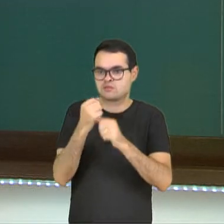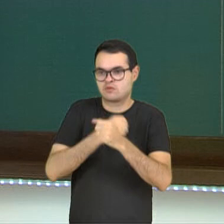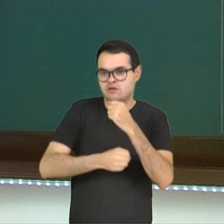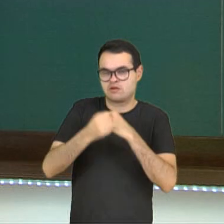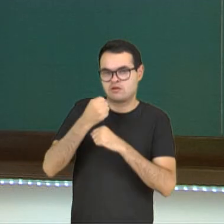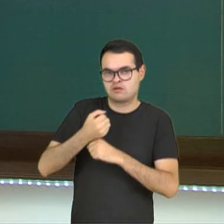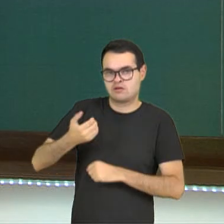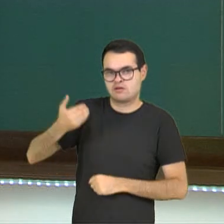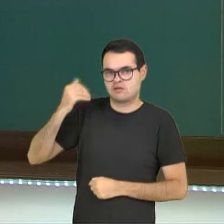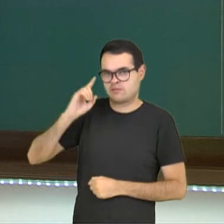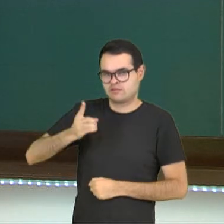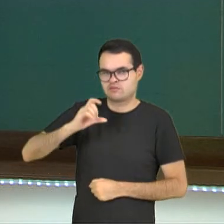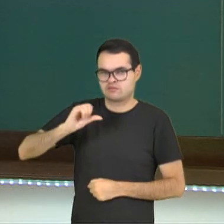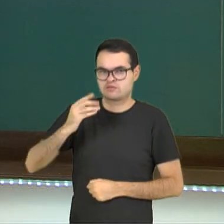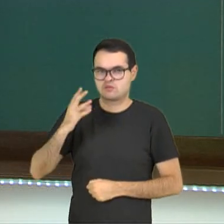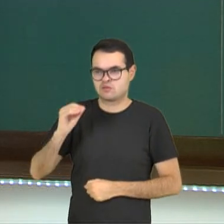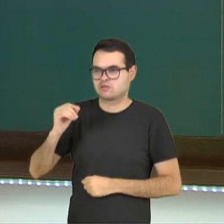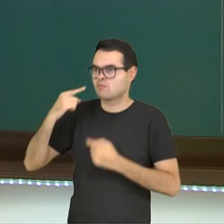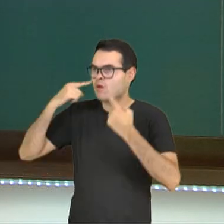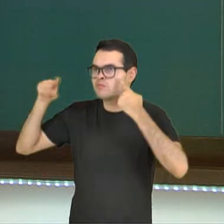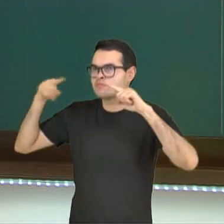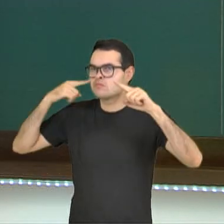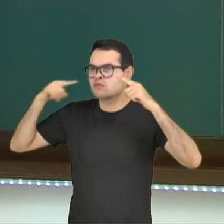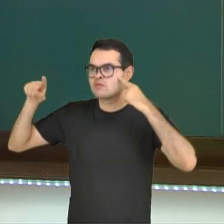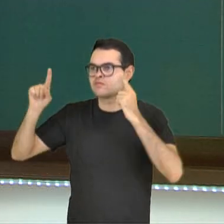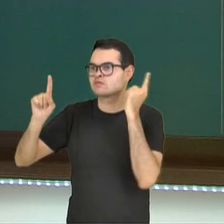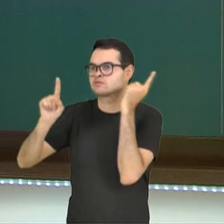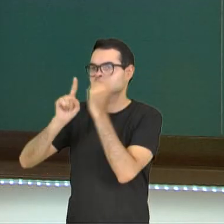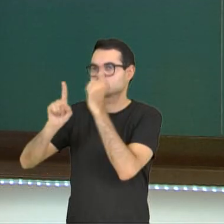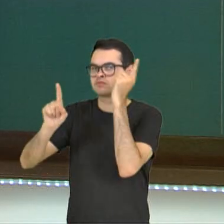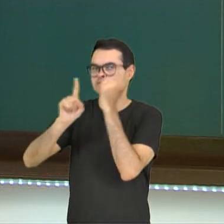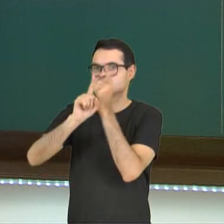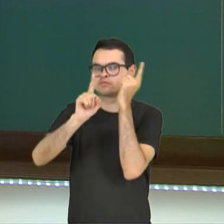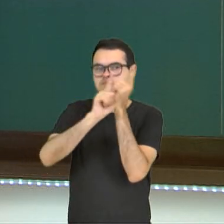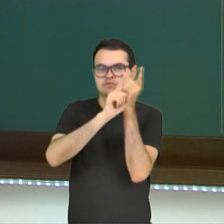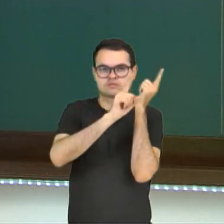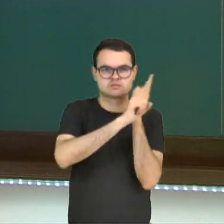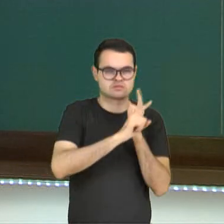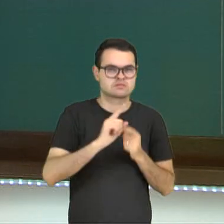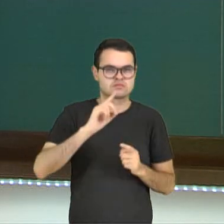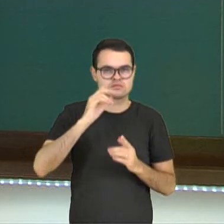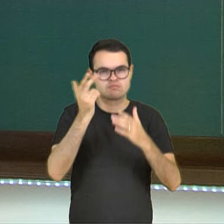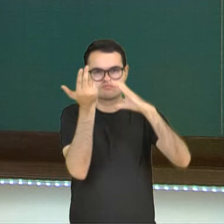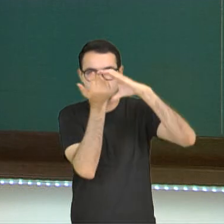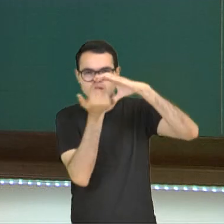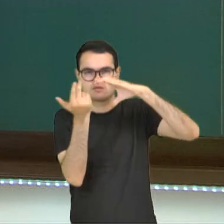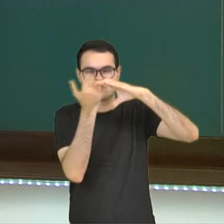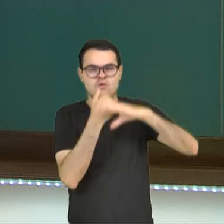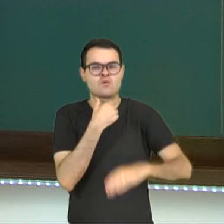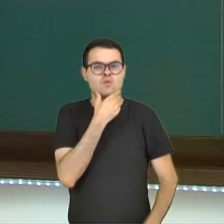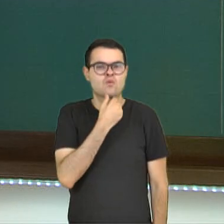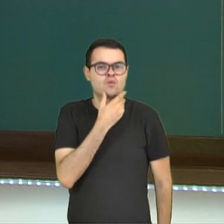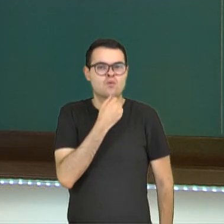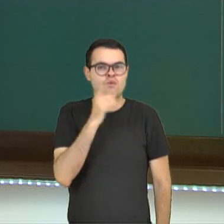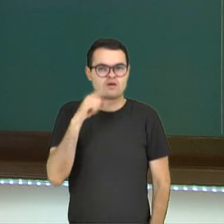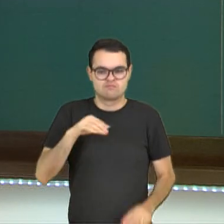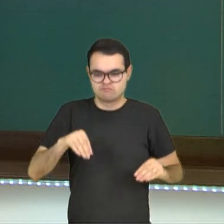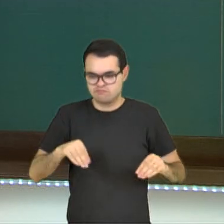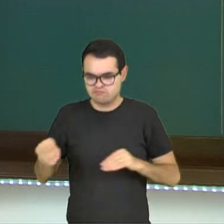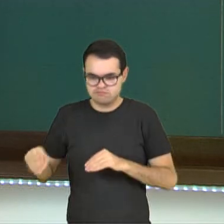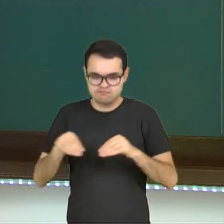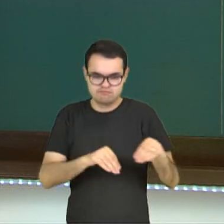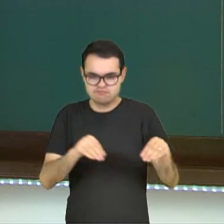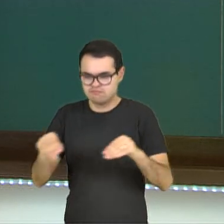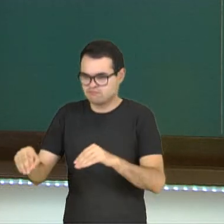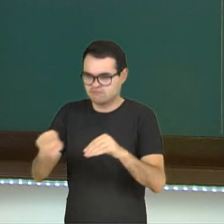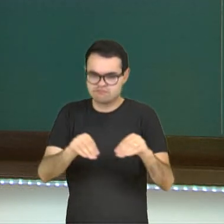descobertas essas pinturas, essas esculturas pré-históricas, O homem era nômade e ele